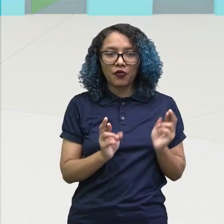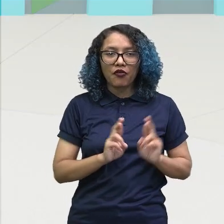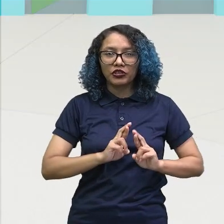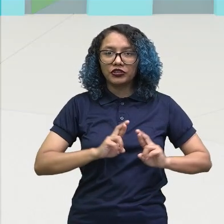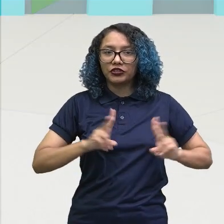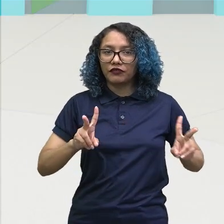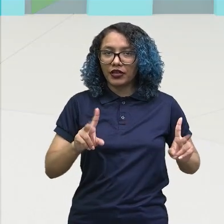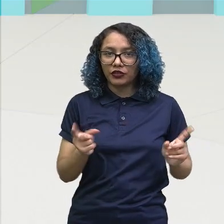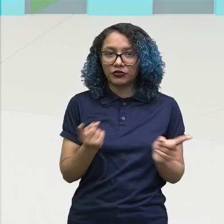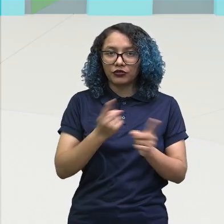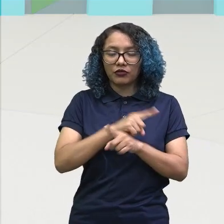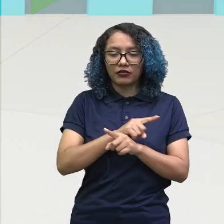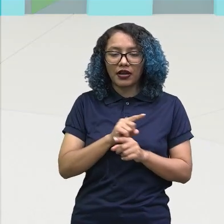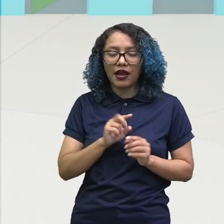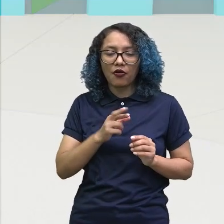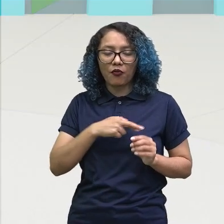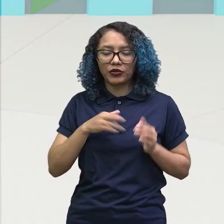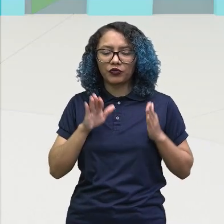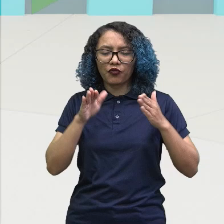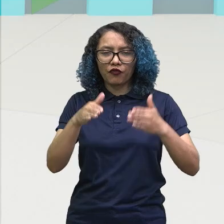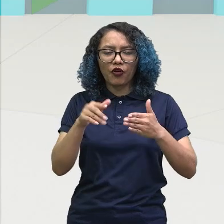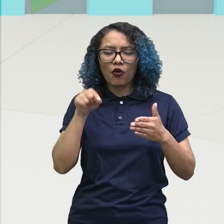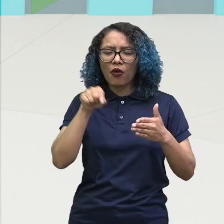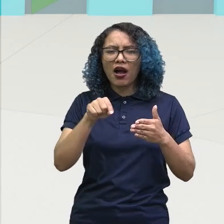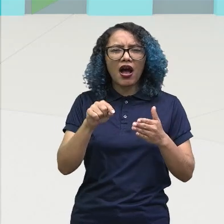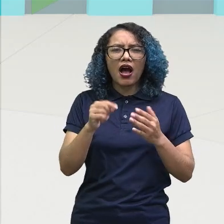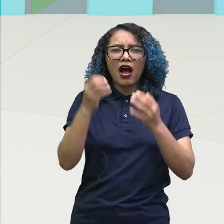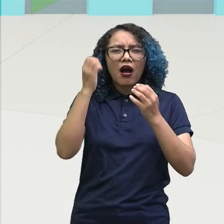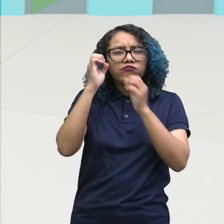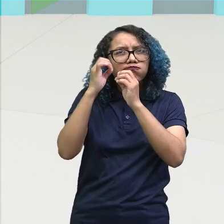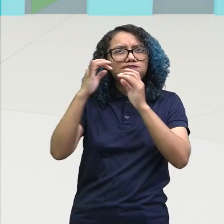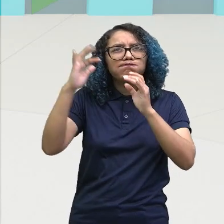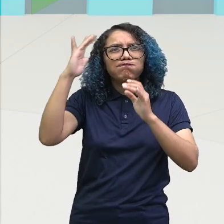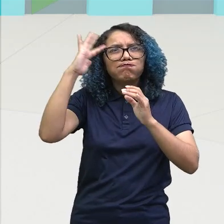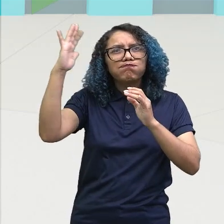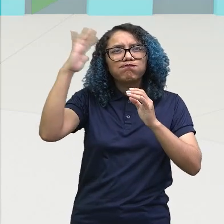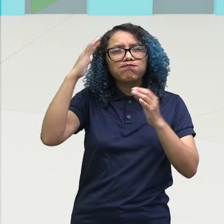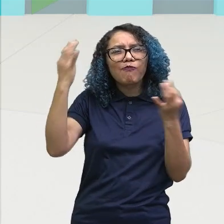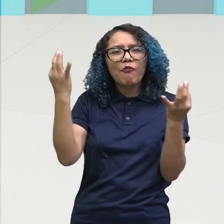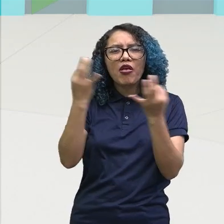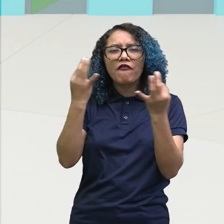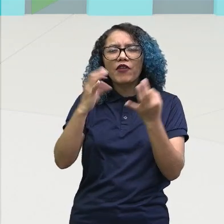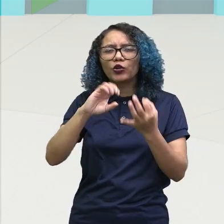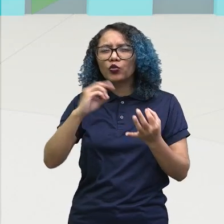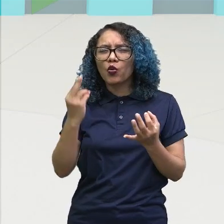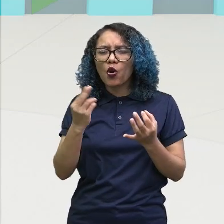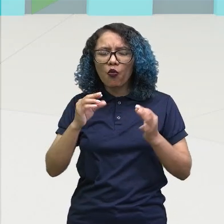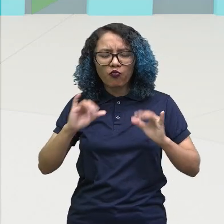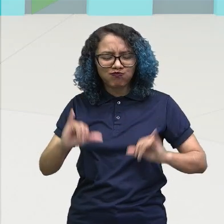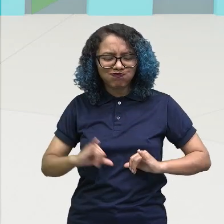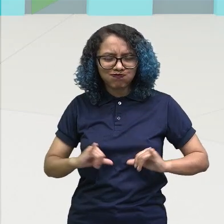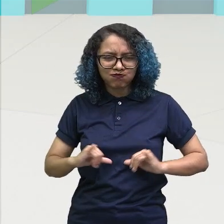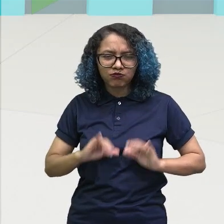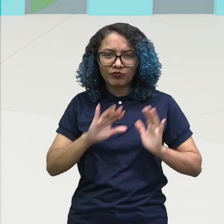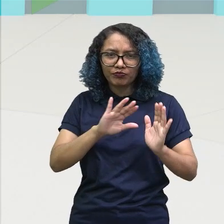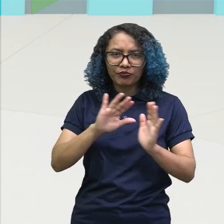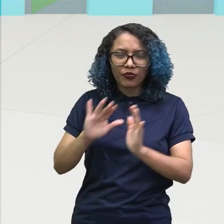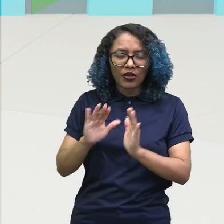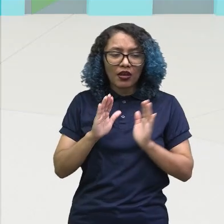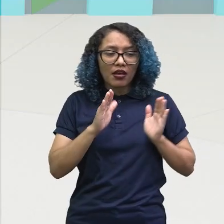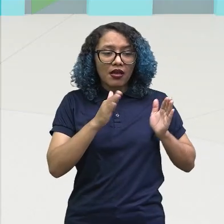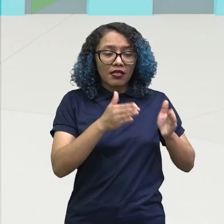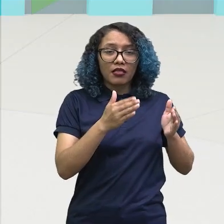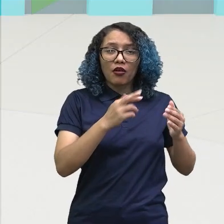romantismo idealiza todas as coisas, acha que tudo é perfeito ou é tudo sofrimento, no realismo a gente vai ter uma ideia